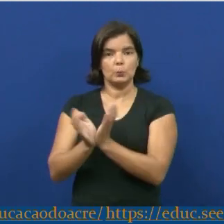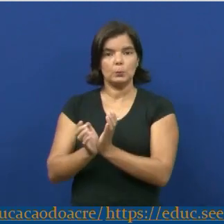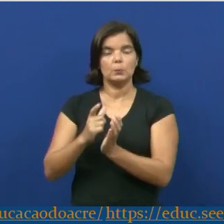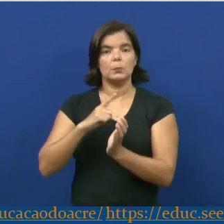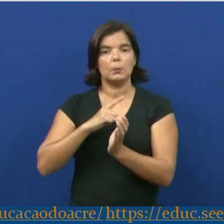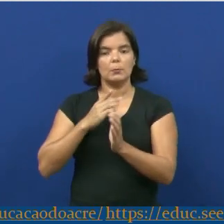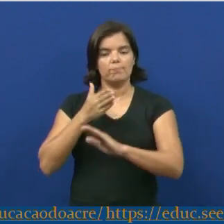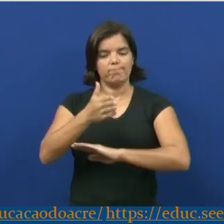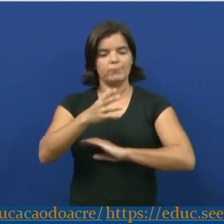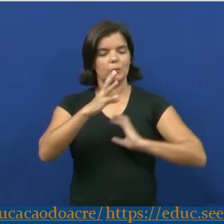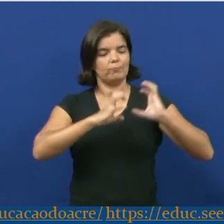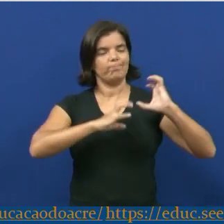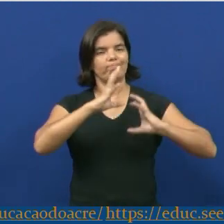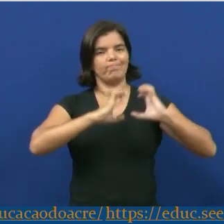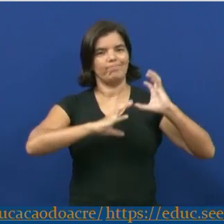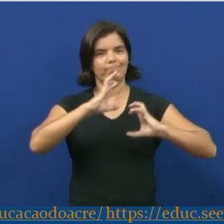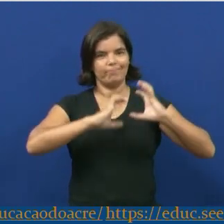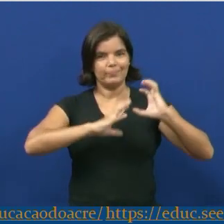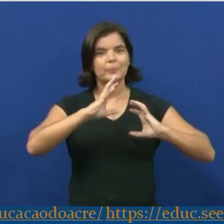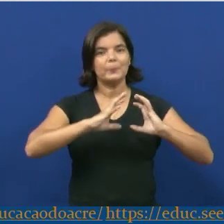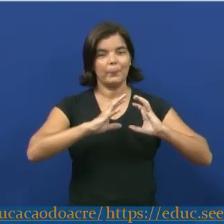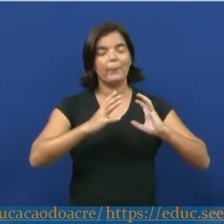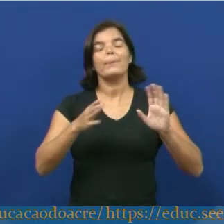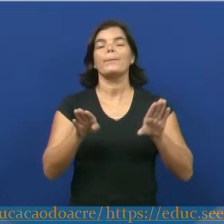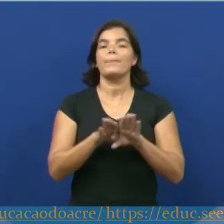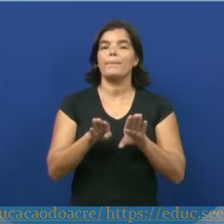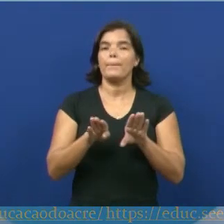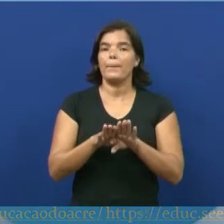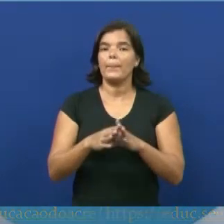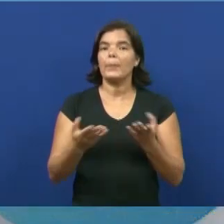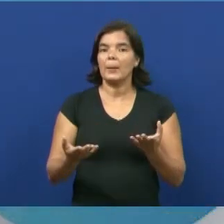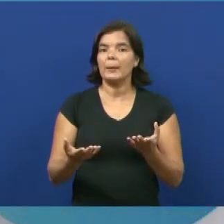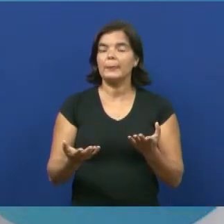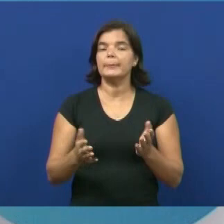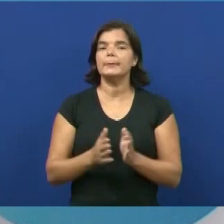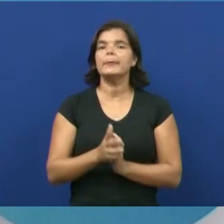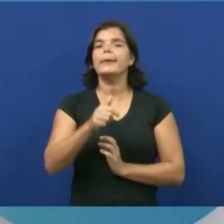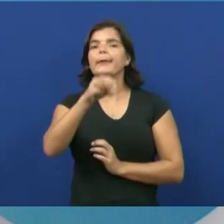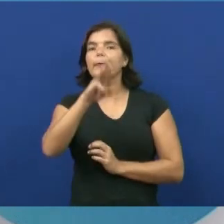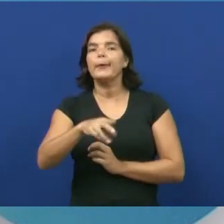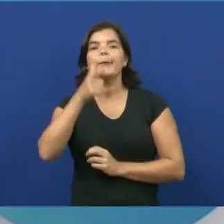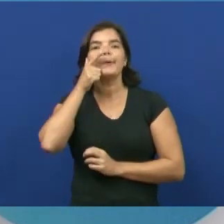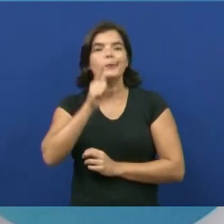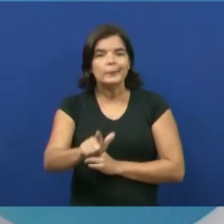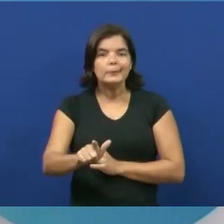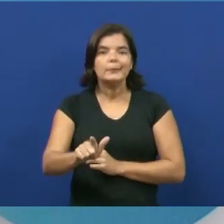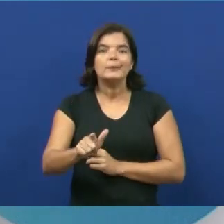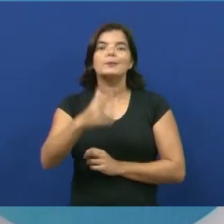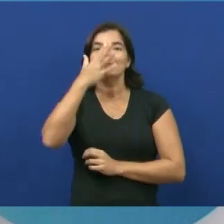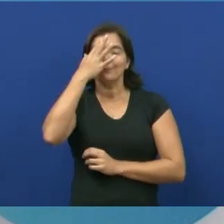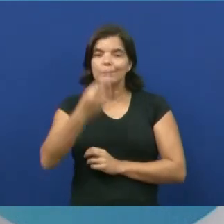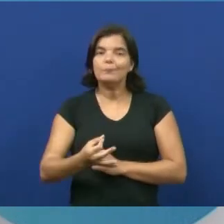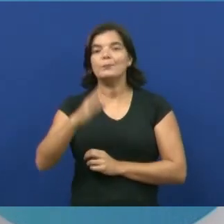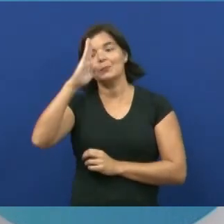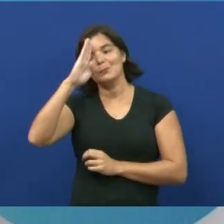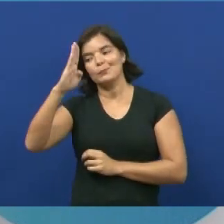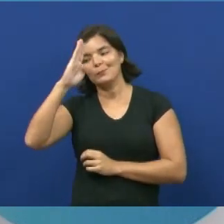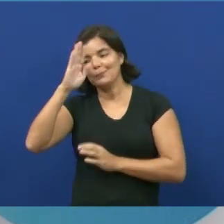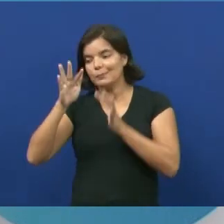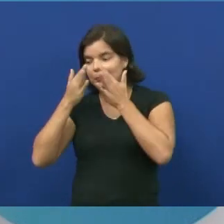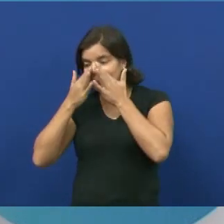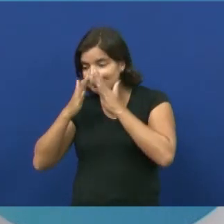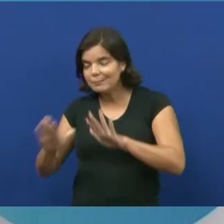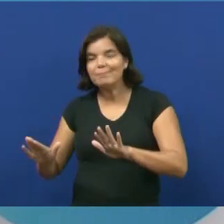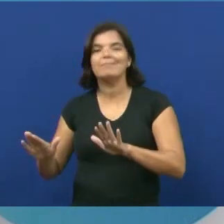entrar em batalha e, de uma forma muito irônica, quem vence é justamente o exército dos camponeses, os